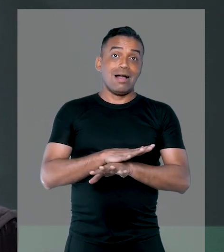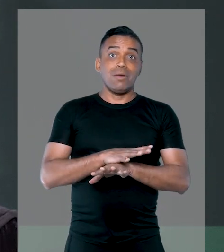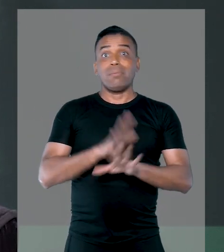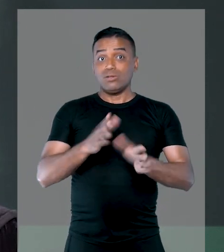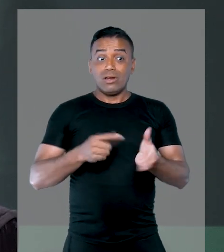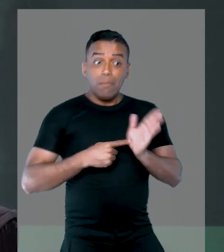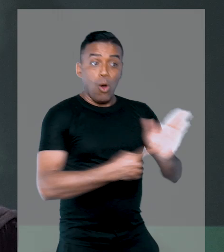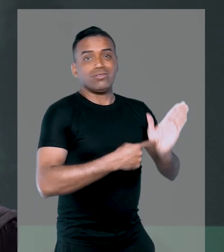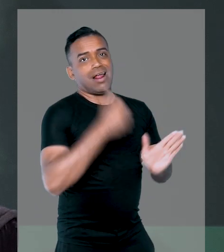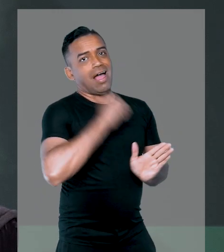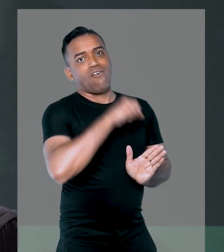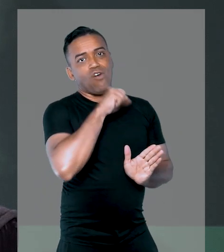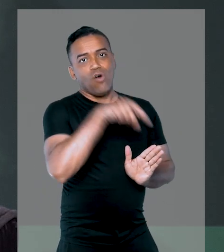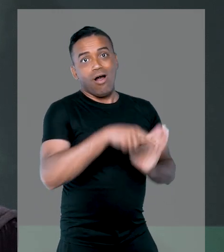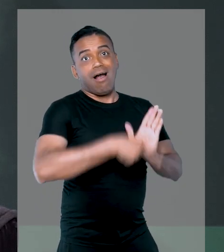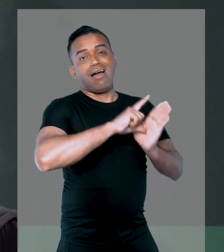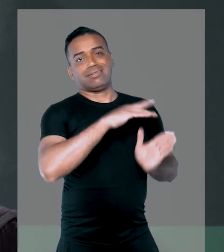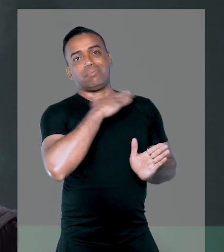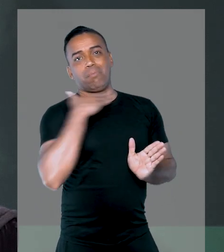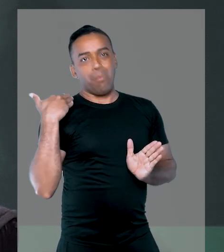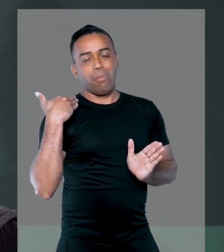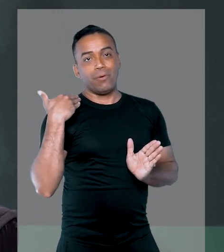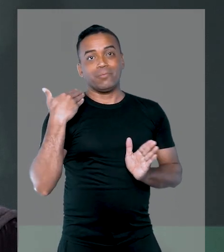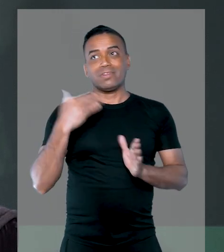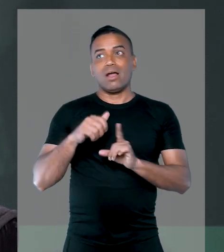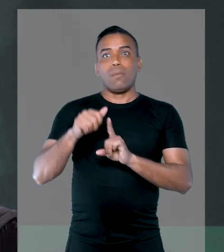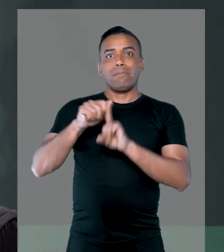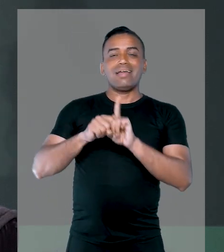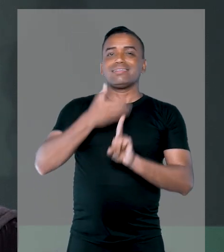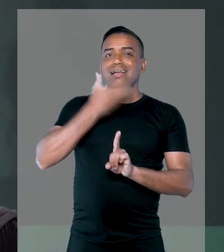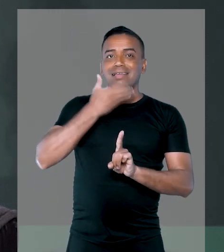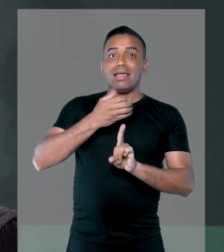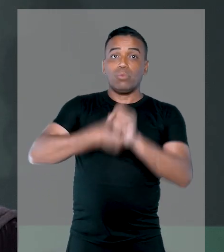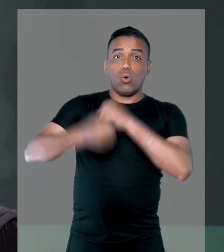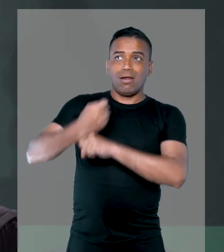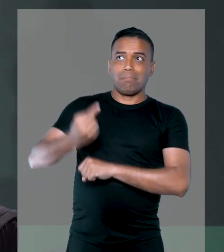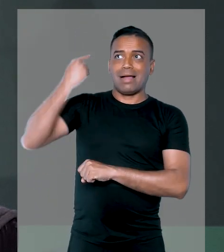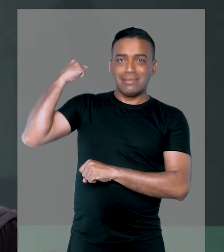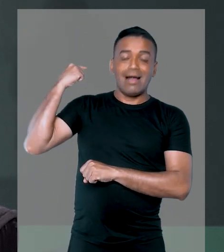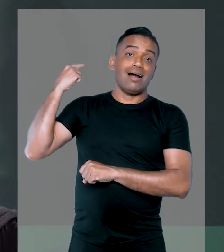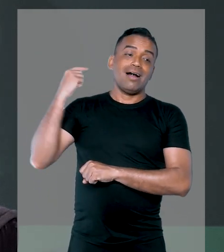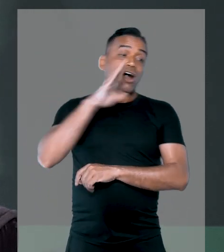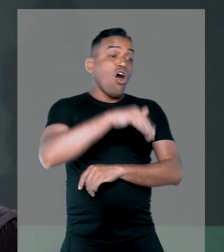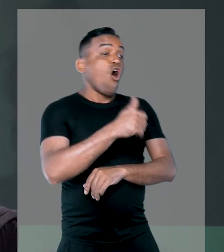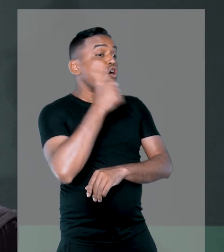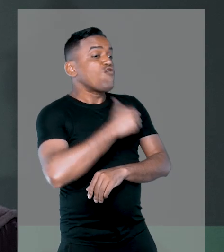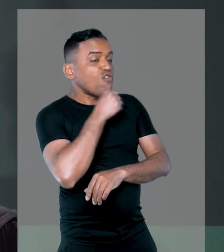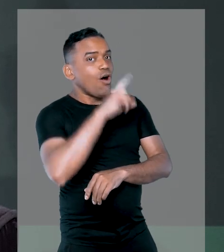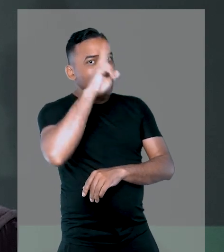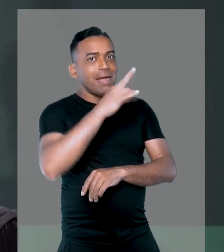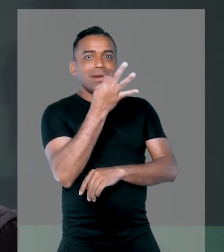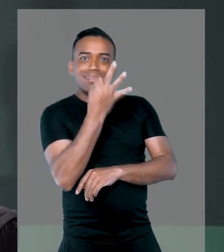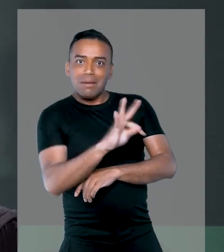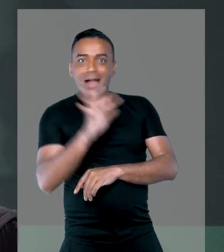em vida. E aí, no Natal do ano passado, eu cheguei para ela e falei, vó, tem uma coisa para te contar. Você lembra daquele